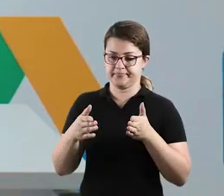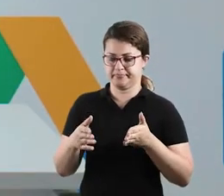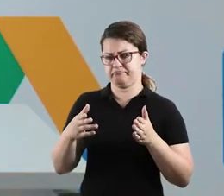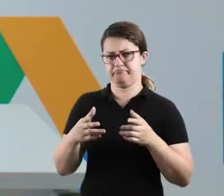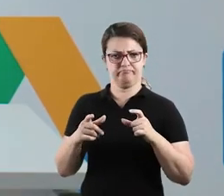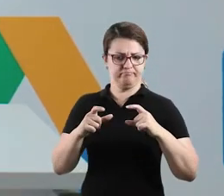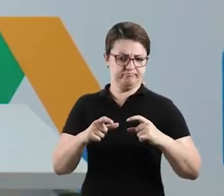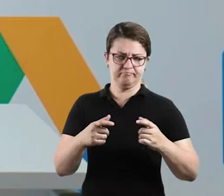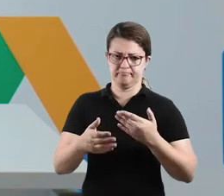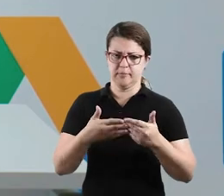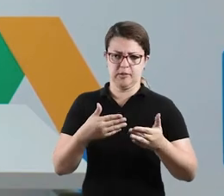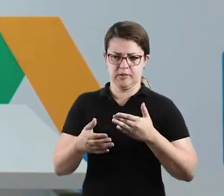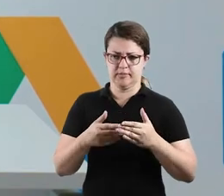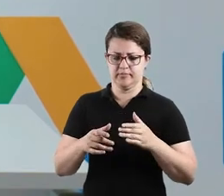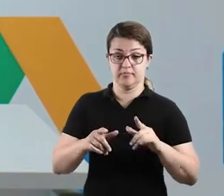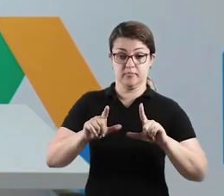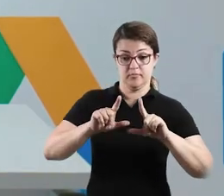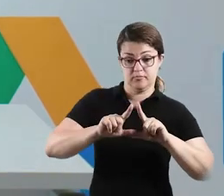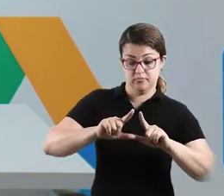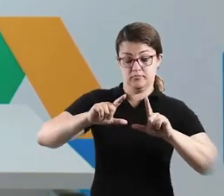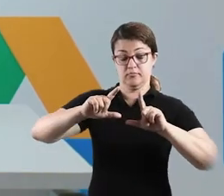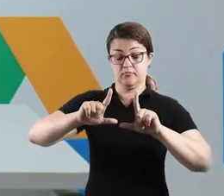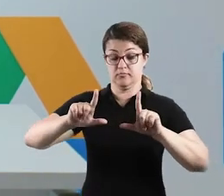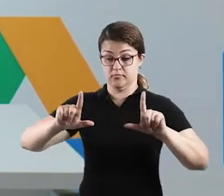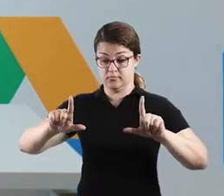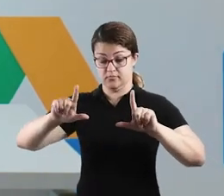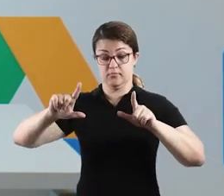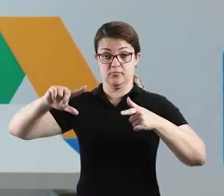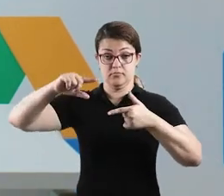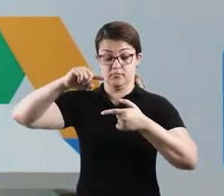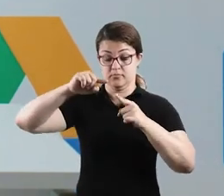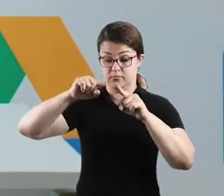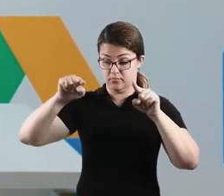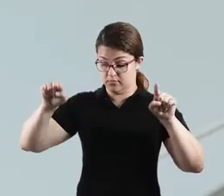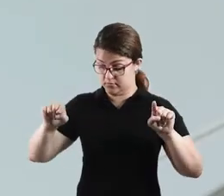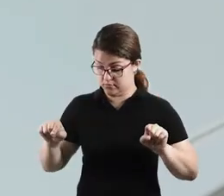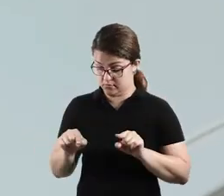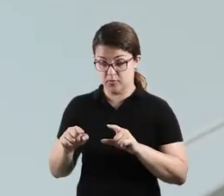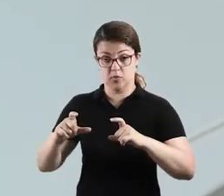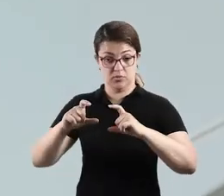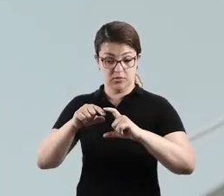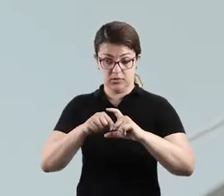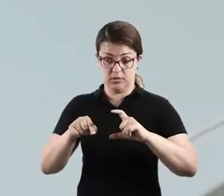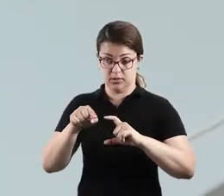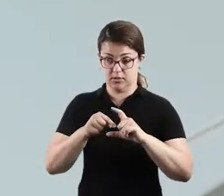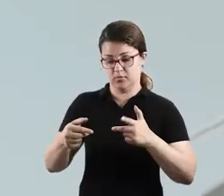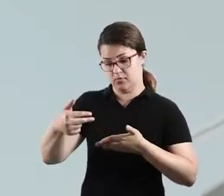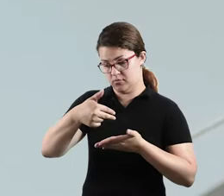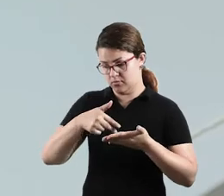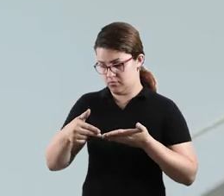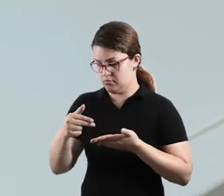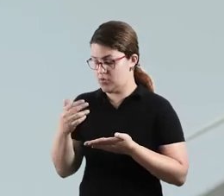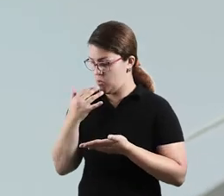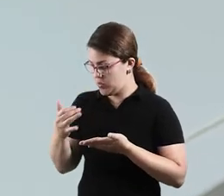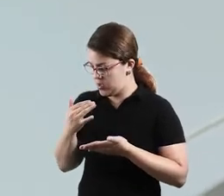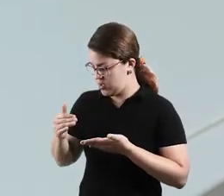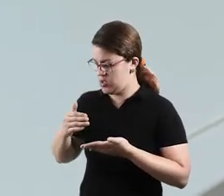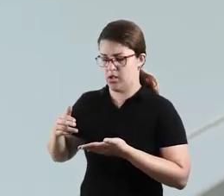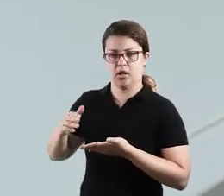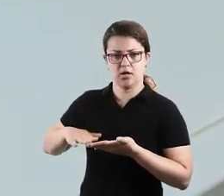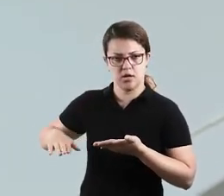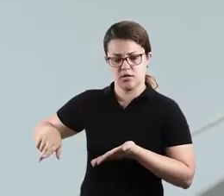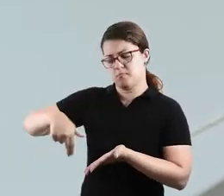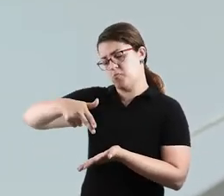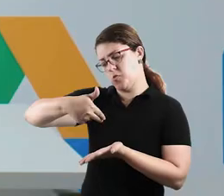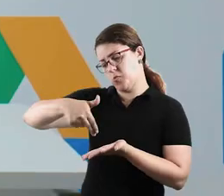tem problema. Retângulo, quadrado, triângulo, círculo e vai deixar a criança pintar colorido. Não tem problema